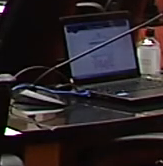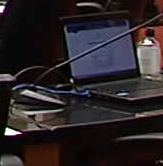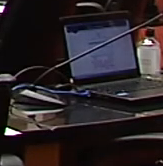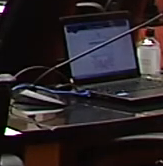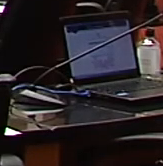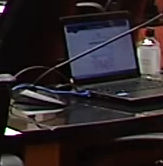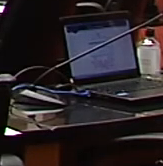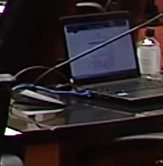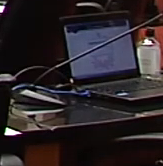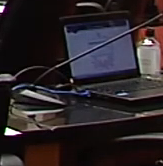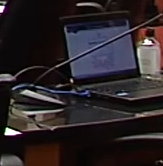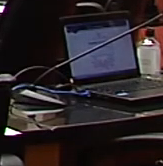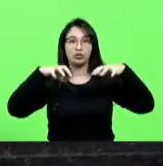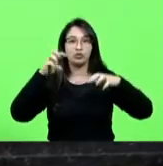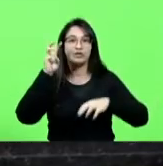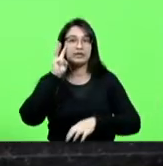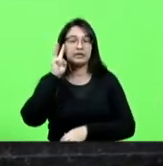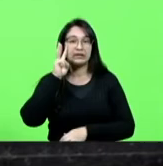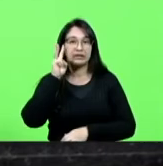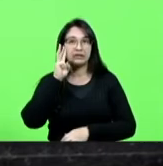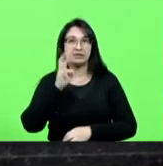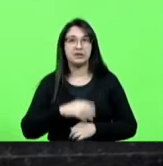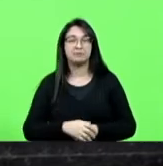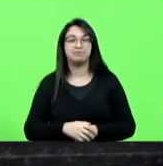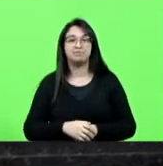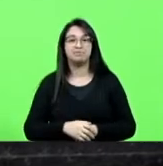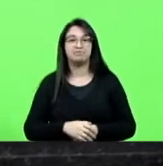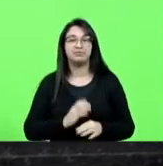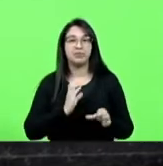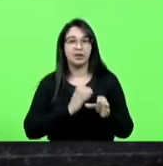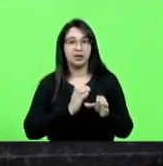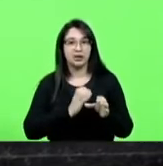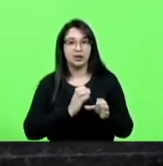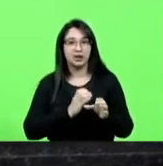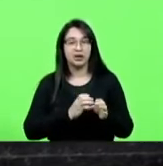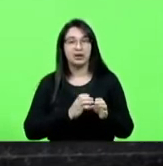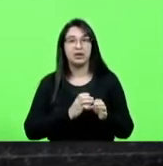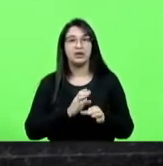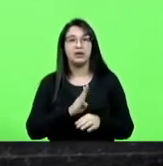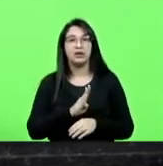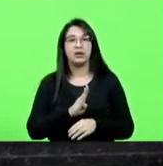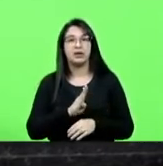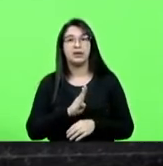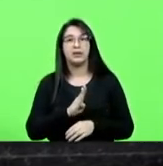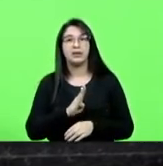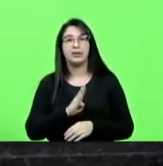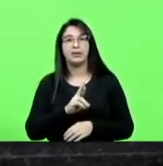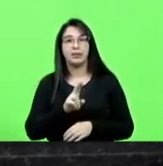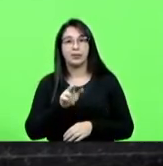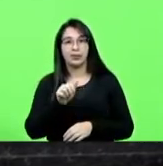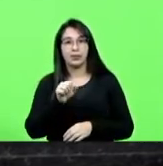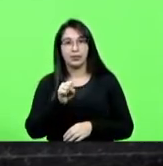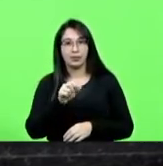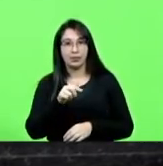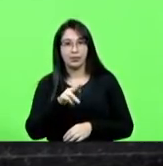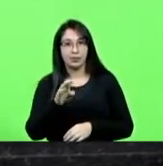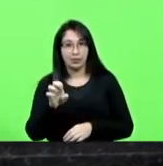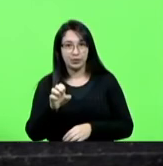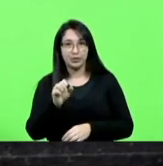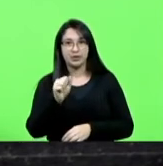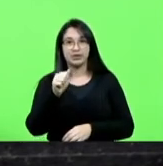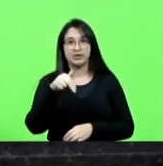municípios atingidos pela chuva. Canelinha, Brusque, Gravatal, Laguna, Imaruí, Santo Amaro